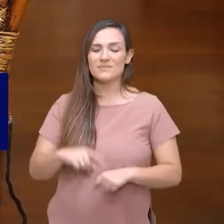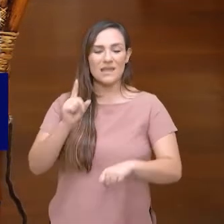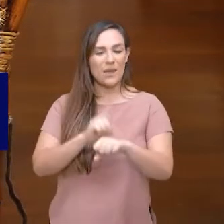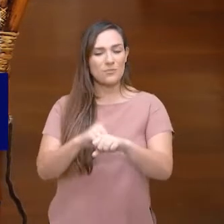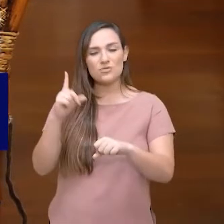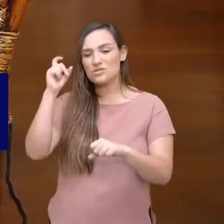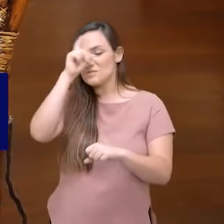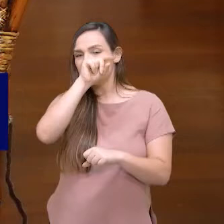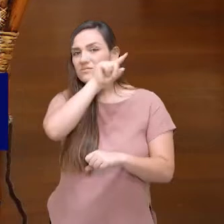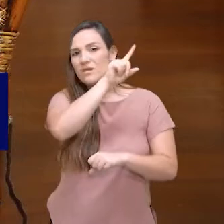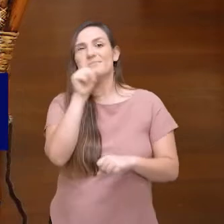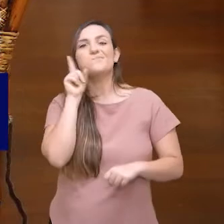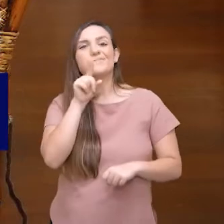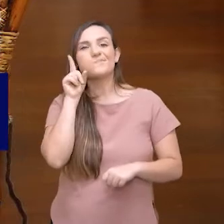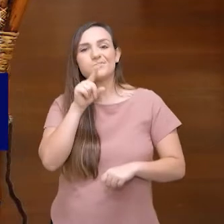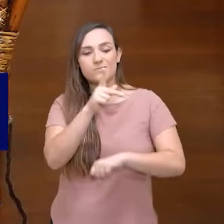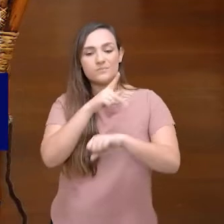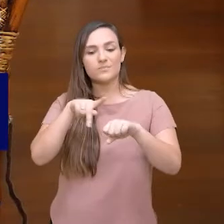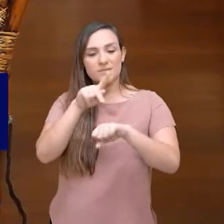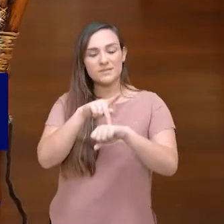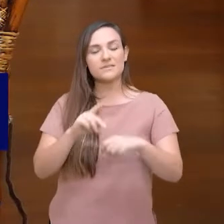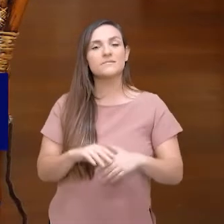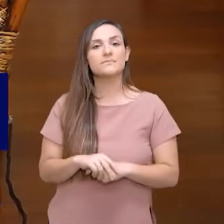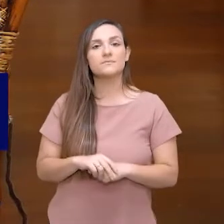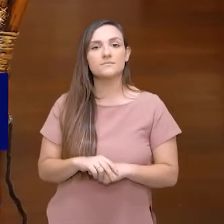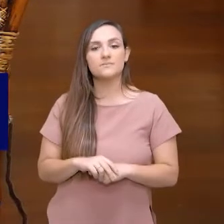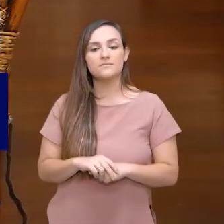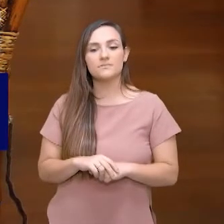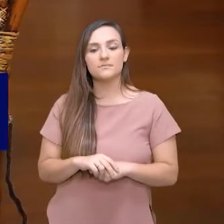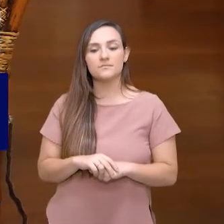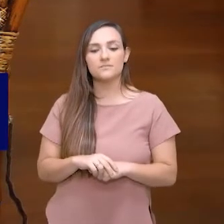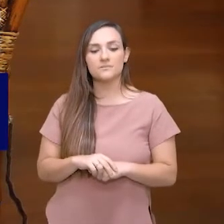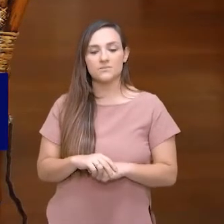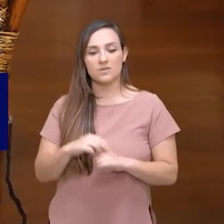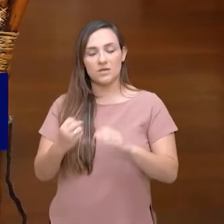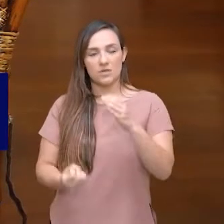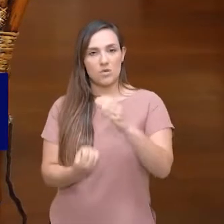dos Estados Unidos, criando o famoso New Deal,